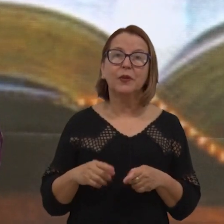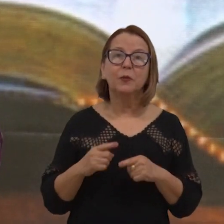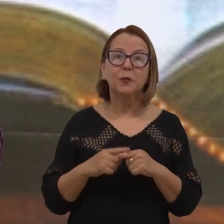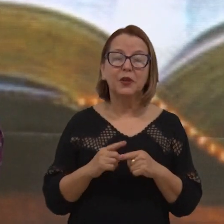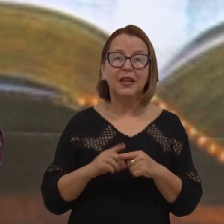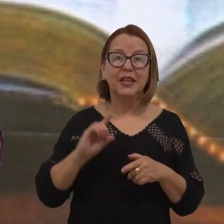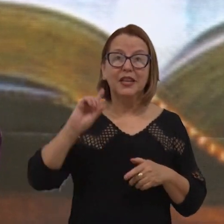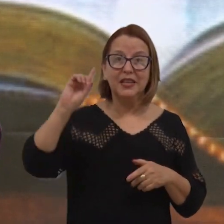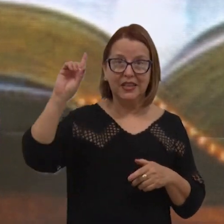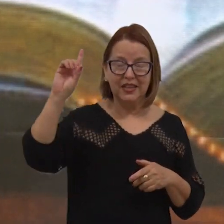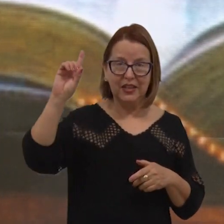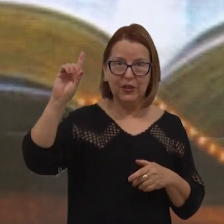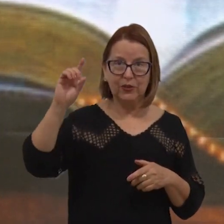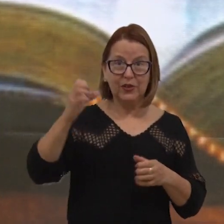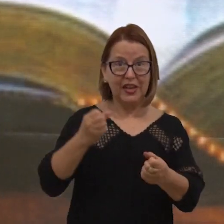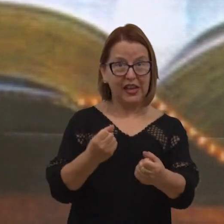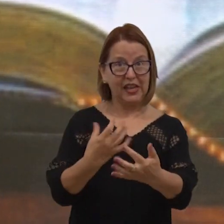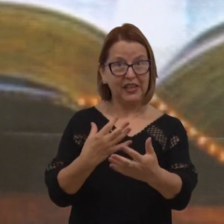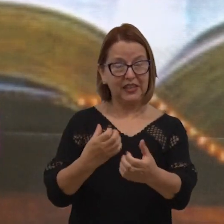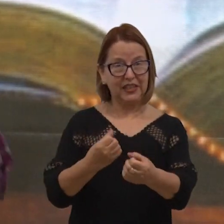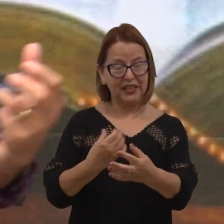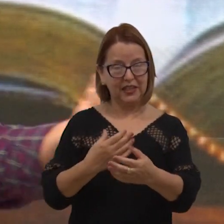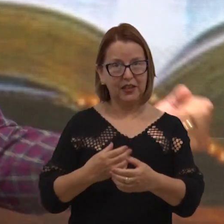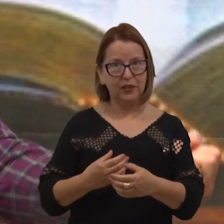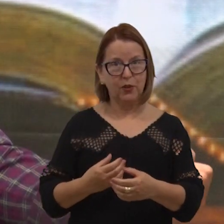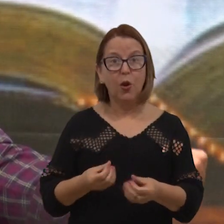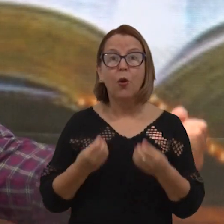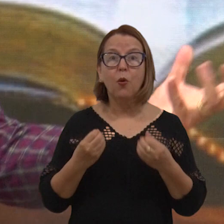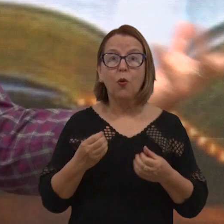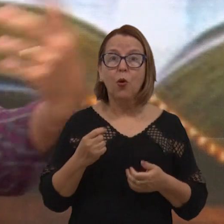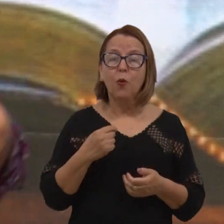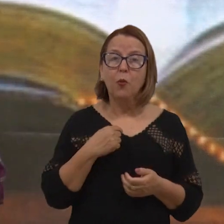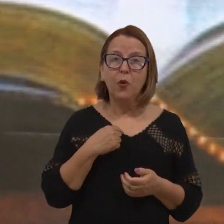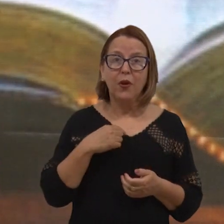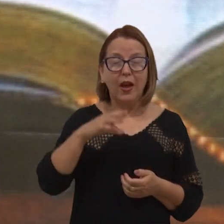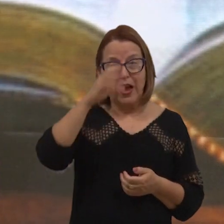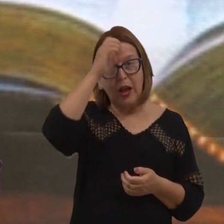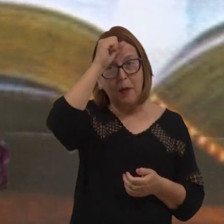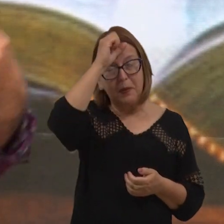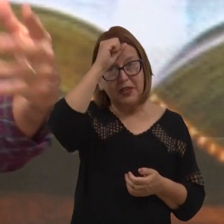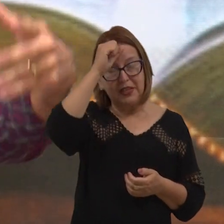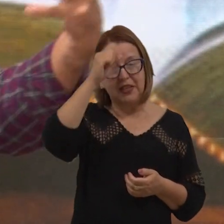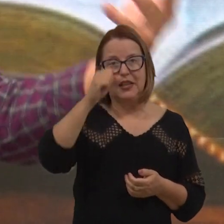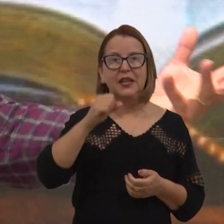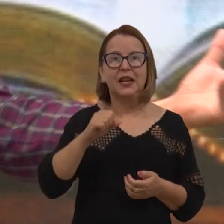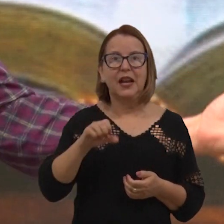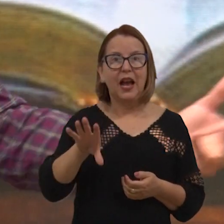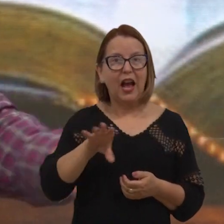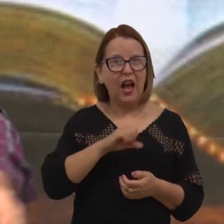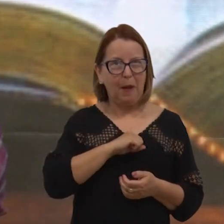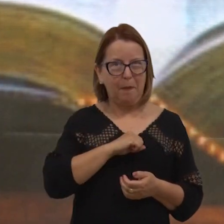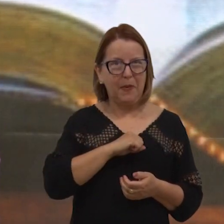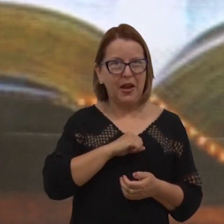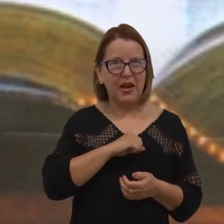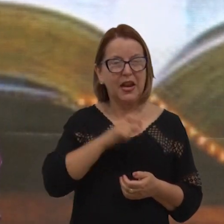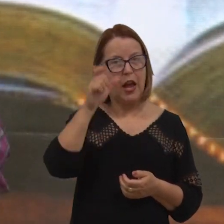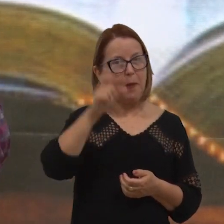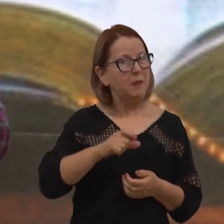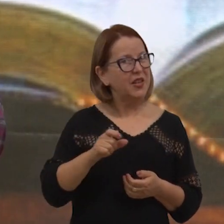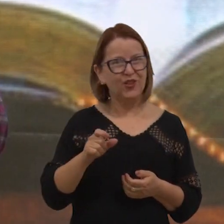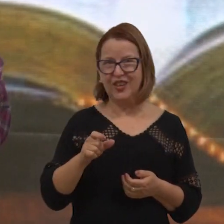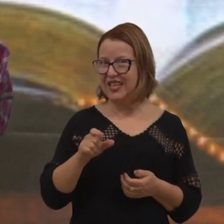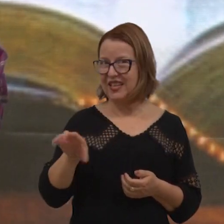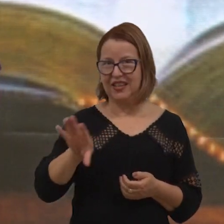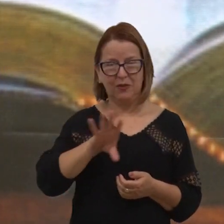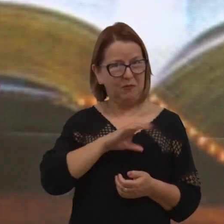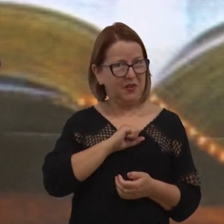em nós. Como é que eu vou aprender a amar, meu irmão Wildo? Aquele que me ama, amar o amável é fácil. Eu